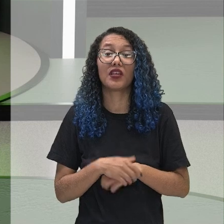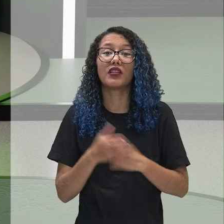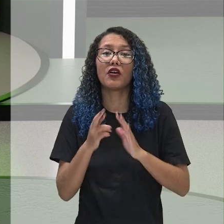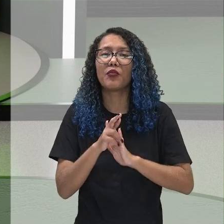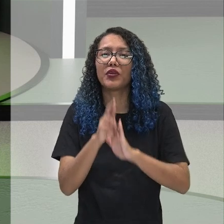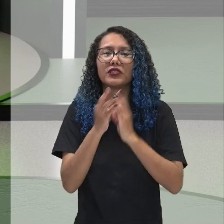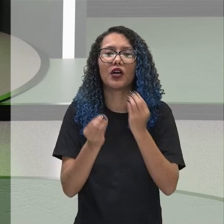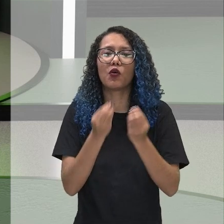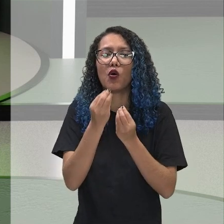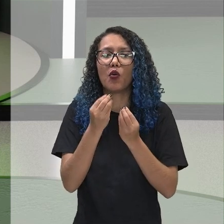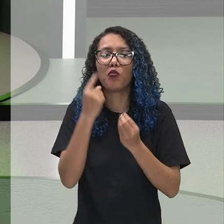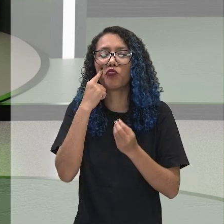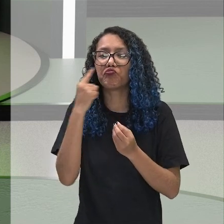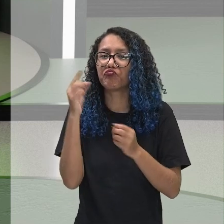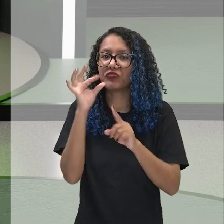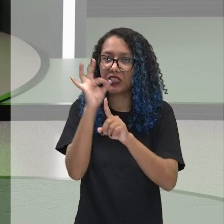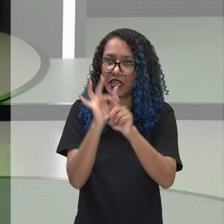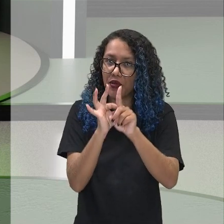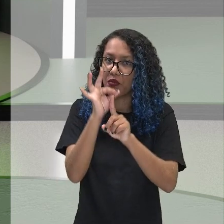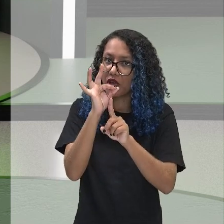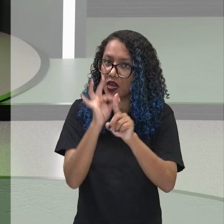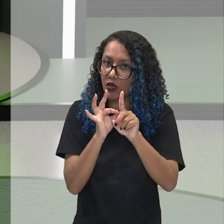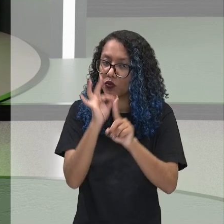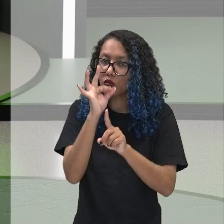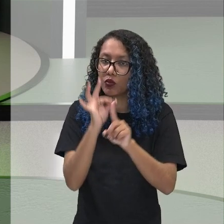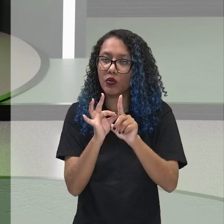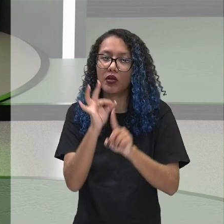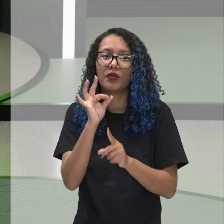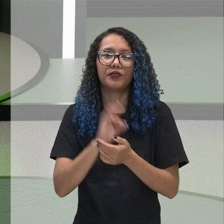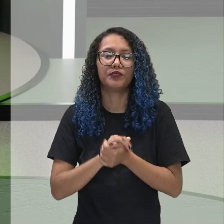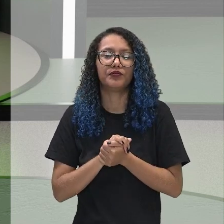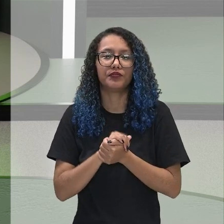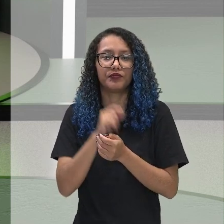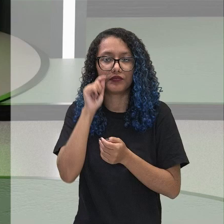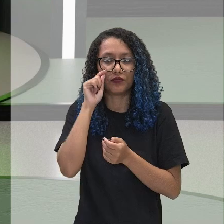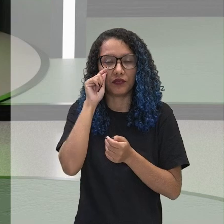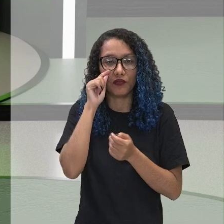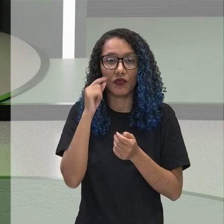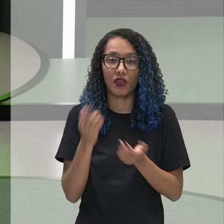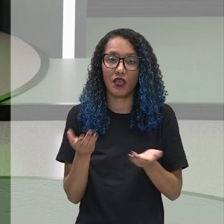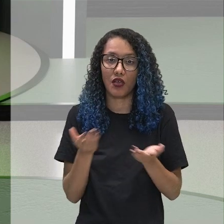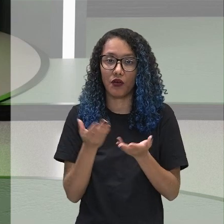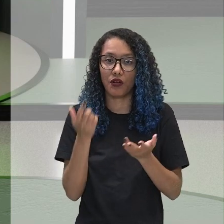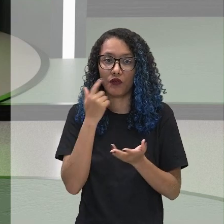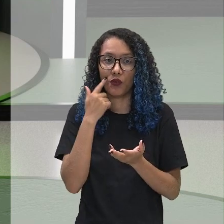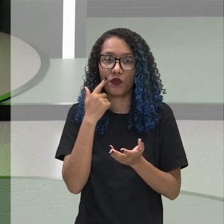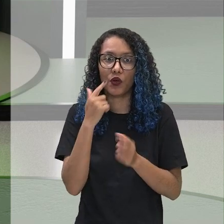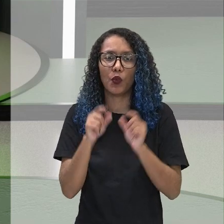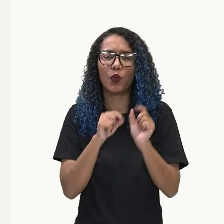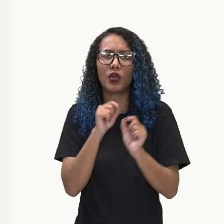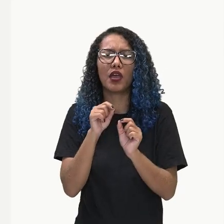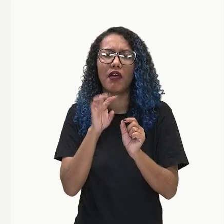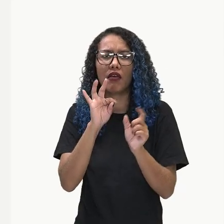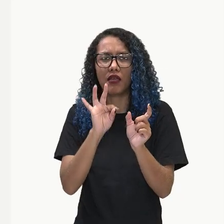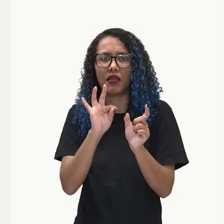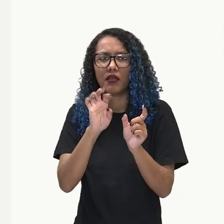temperatura. E vamos lá ver o que seria a